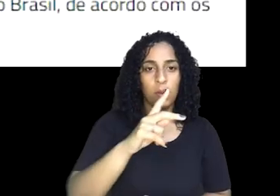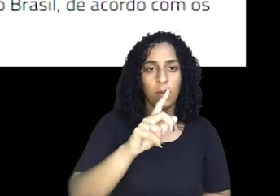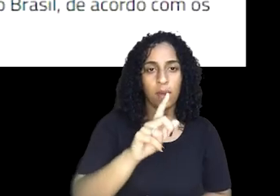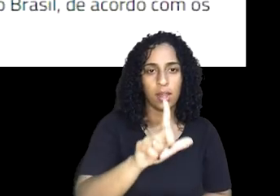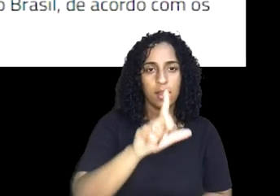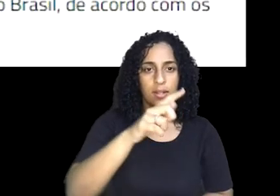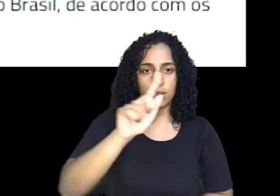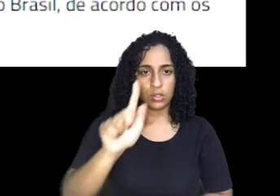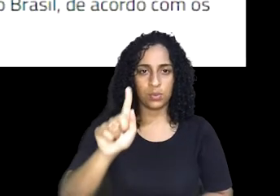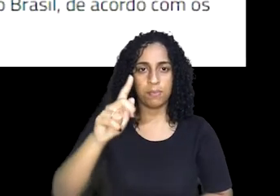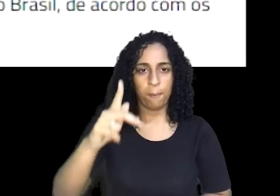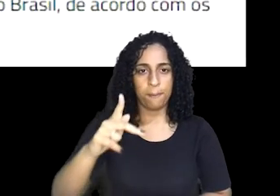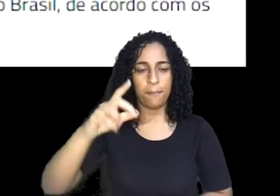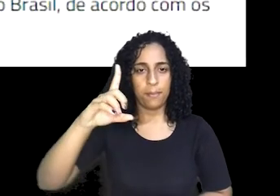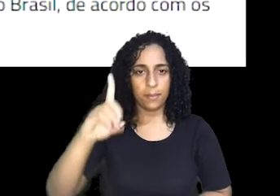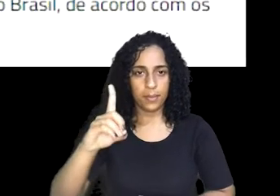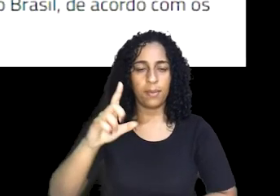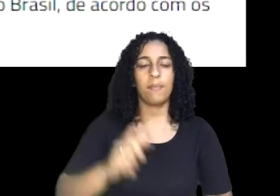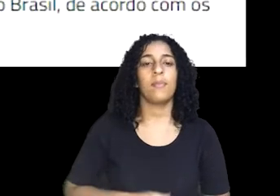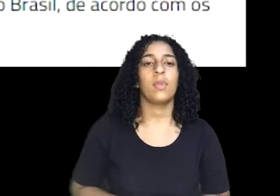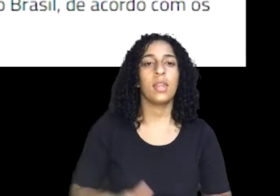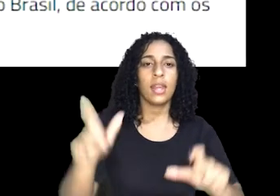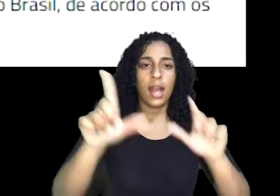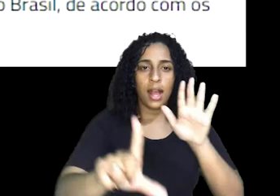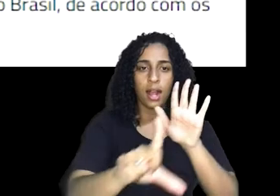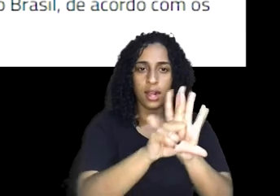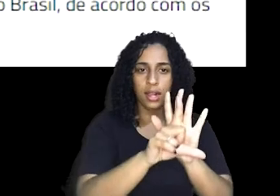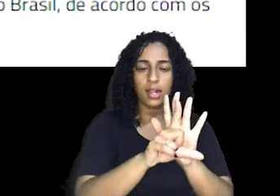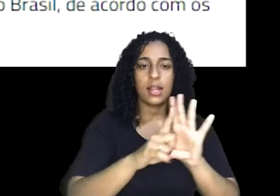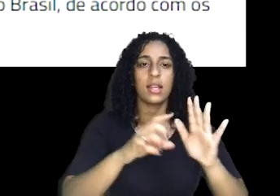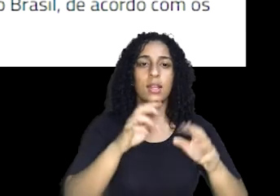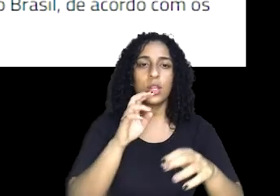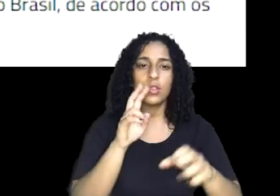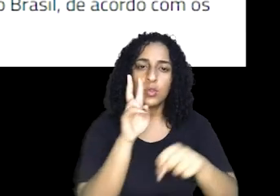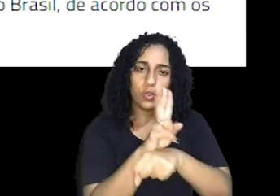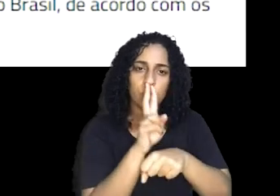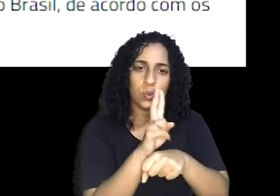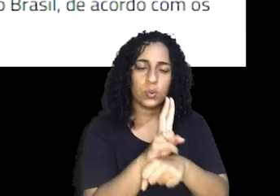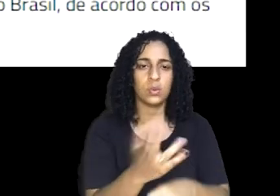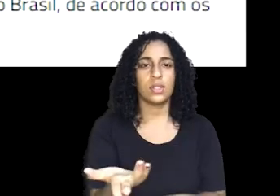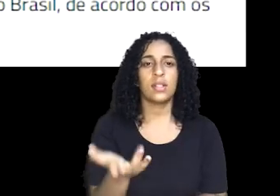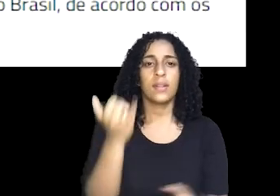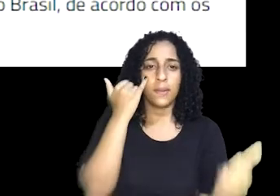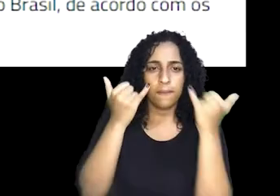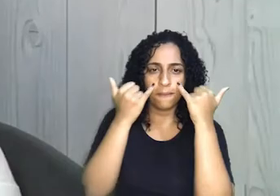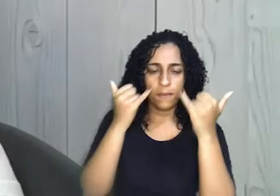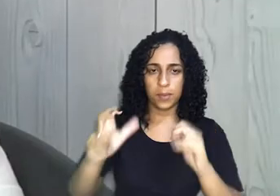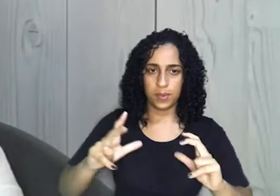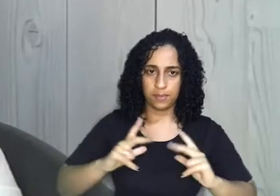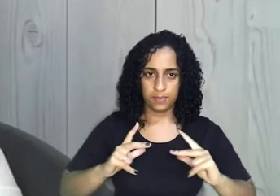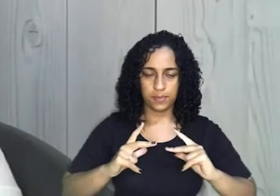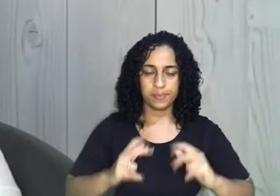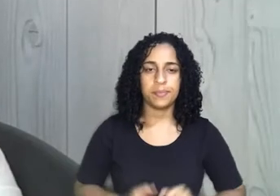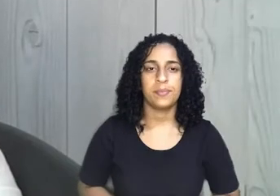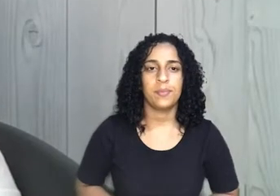a lei geral de proteção de dados uma tentativa de tornar mais seguros os nossos dados a reportagem